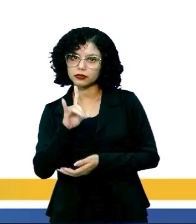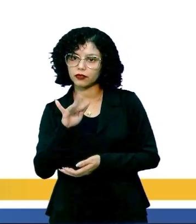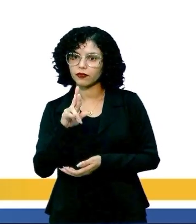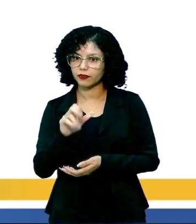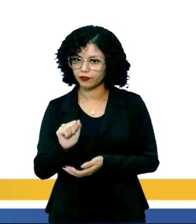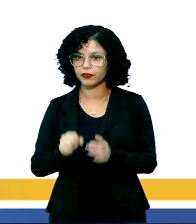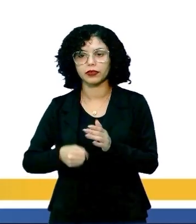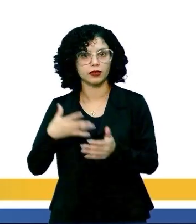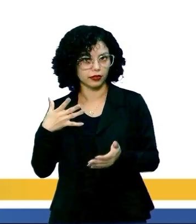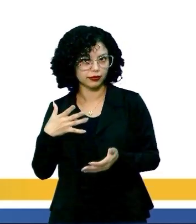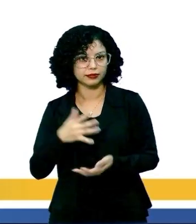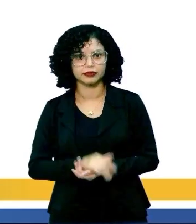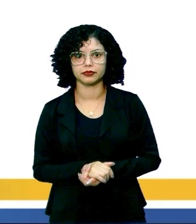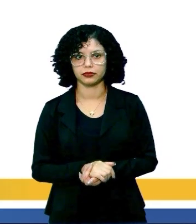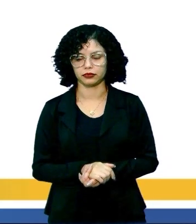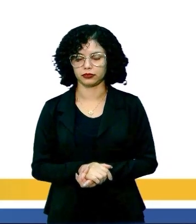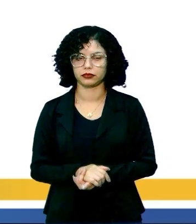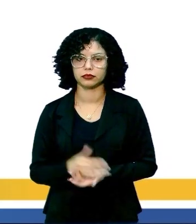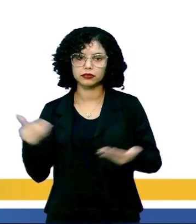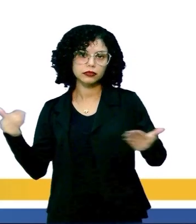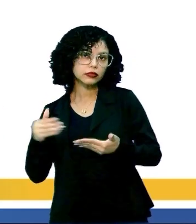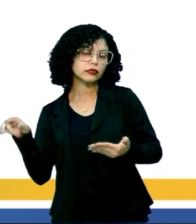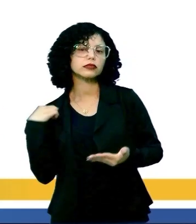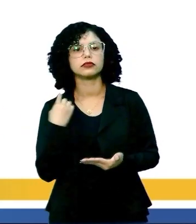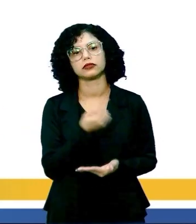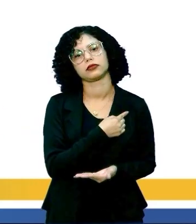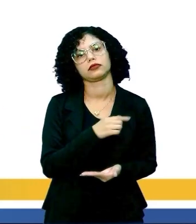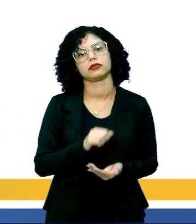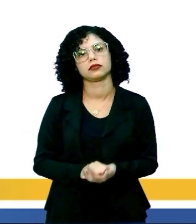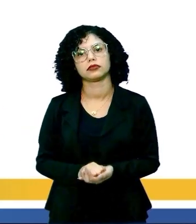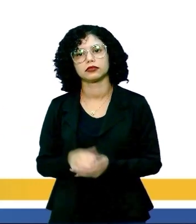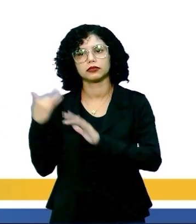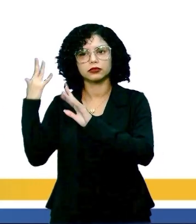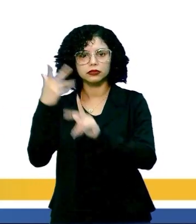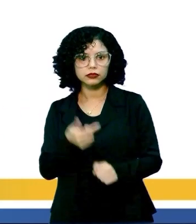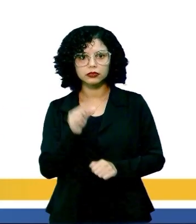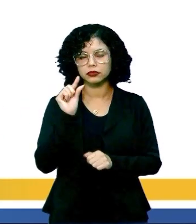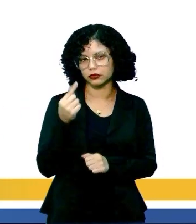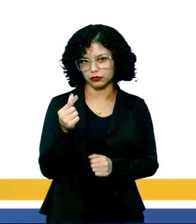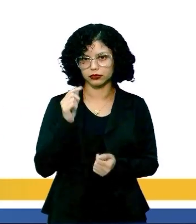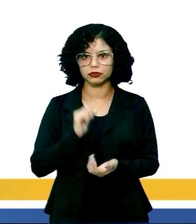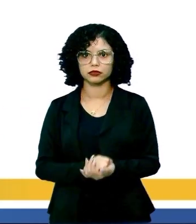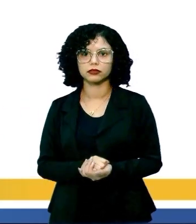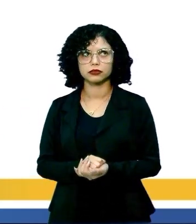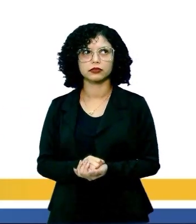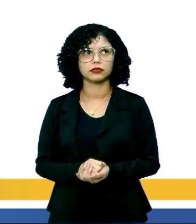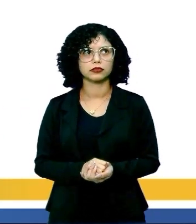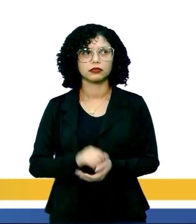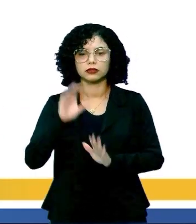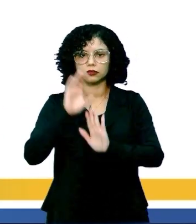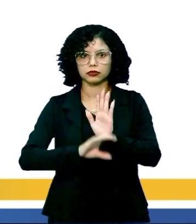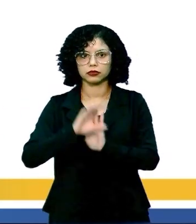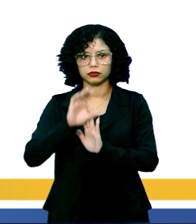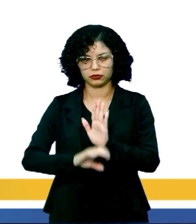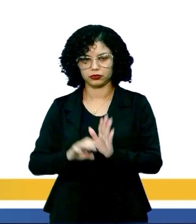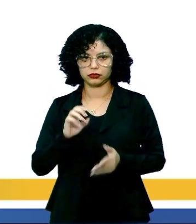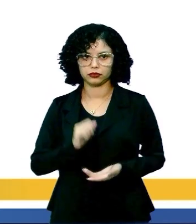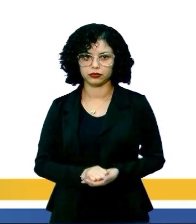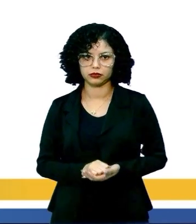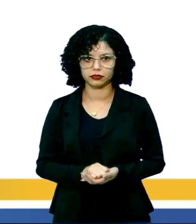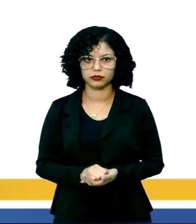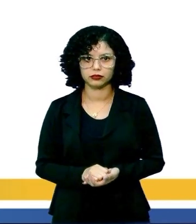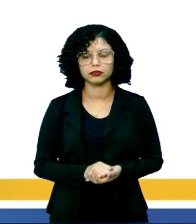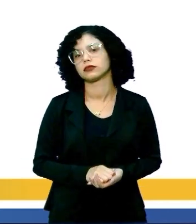foram muitas, aliás. Então hoje vamos relembrar um pouquinho sobre o conceito de